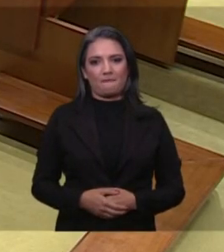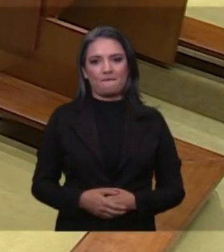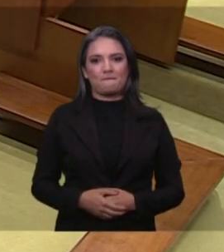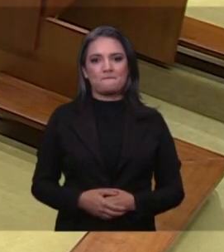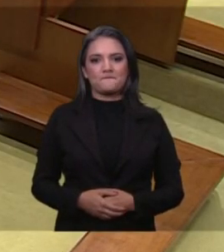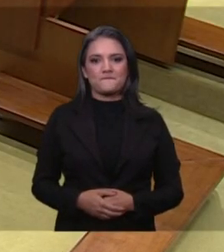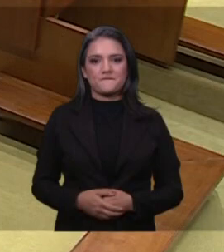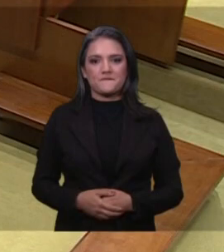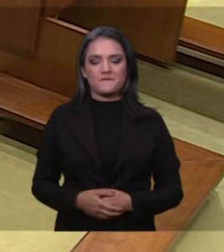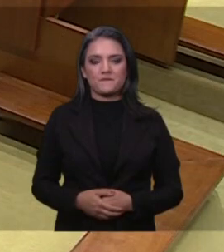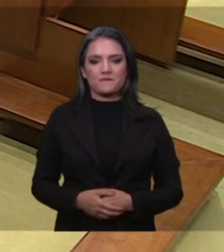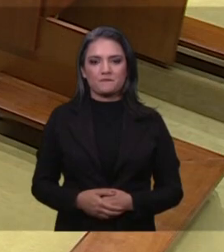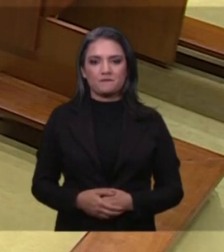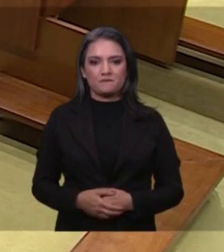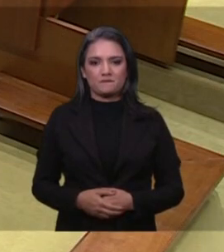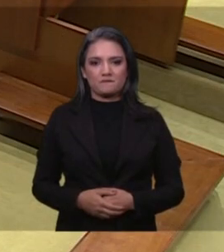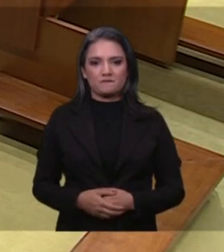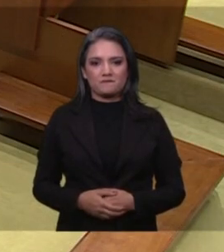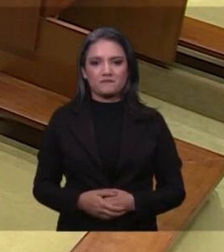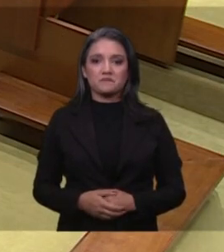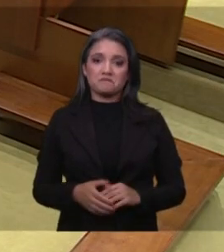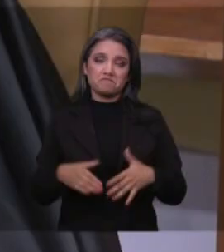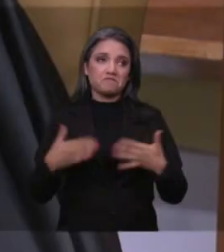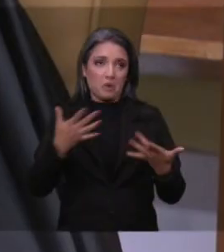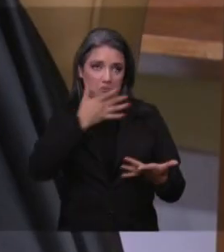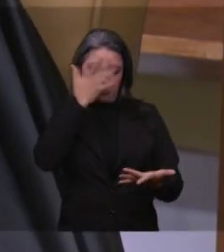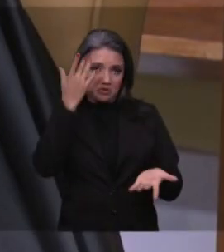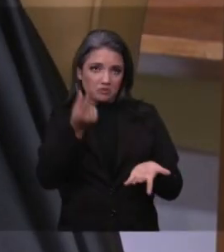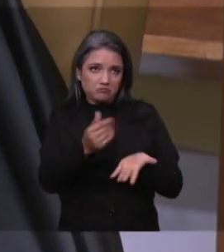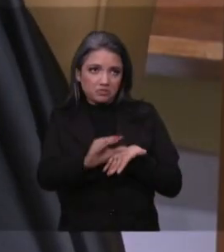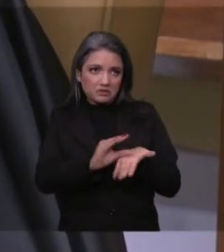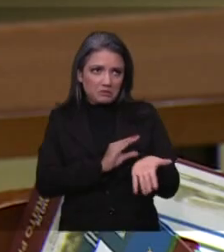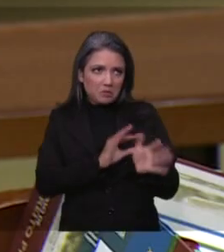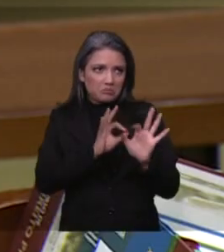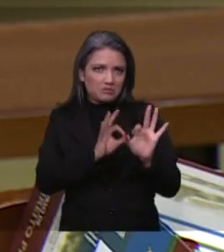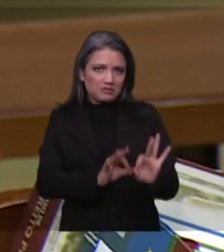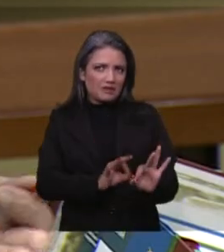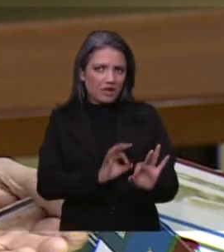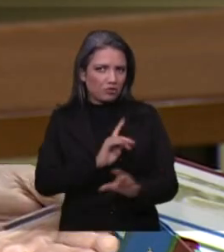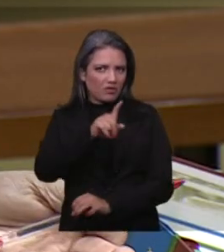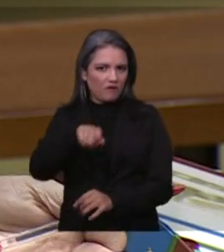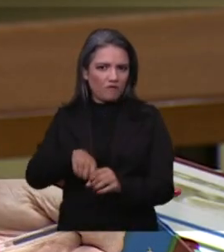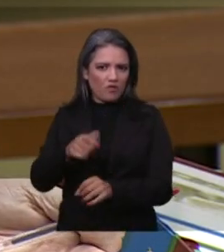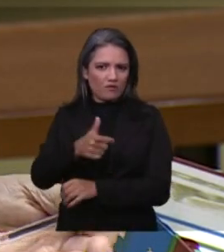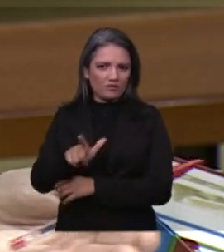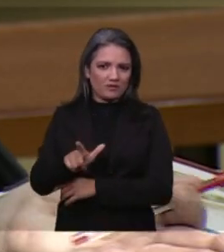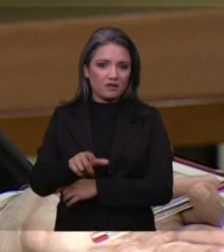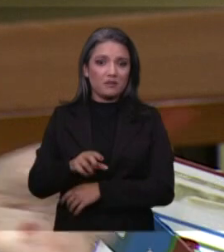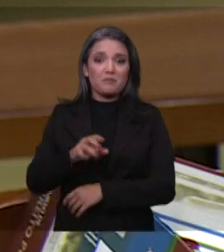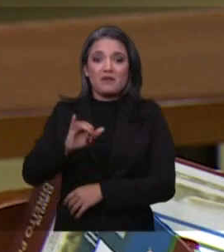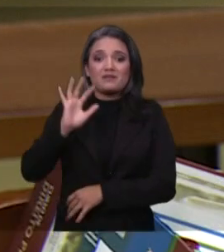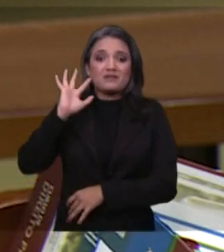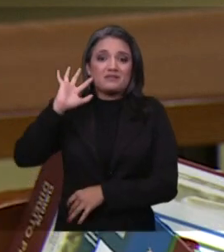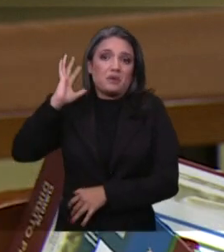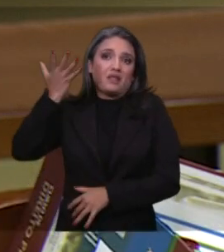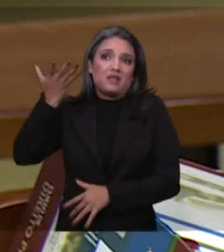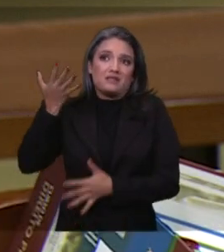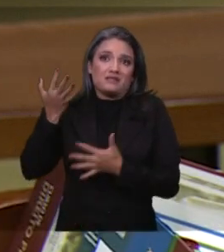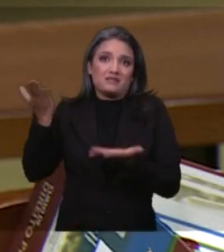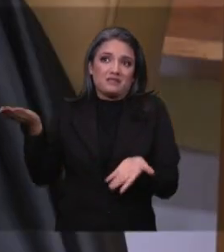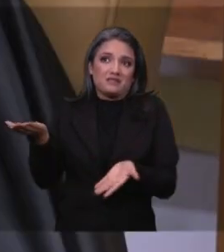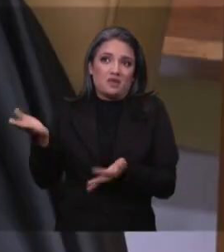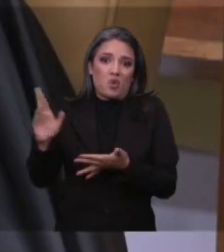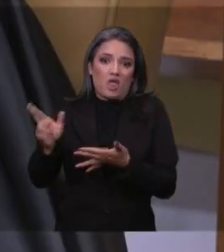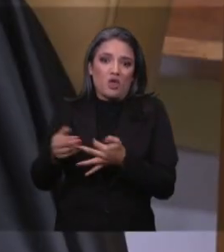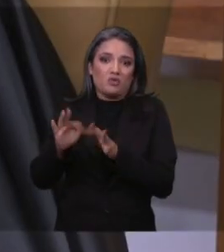essa, eu, mano. É, quem recebeu de boa-fé vai devolver agora. Mas quem recebeu a decisão transitada de julgado recebeu de boa-fé. Recebeu